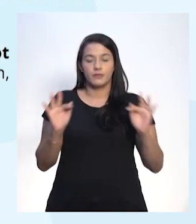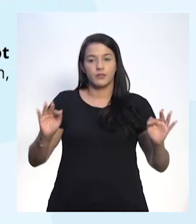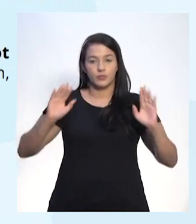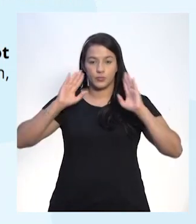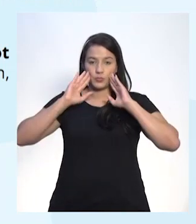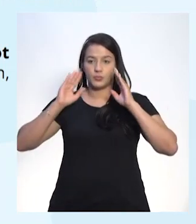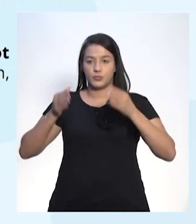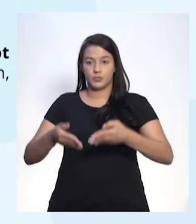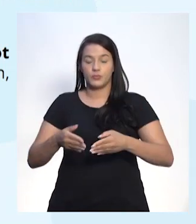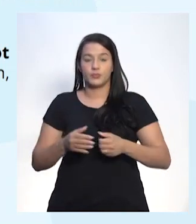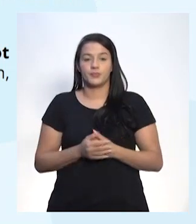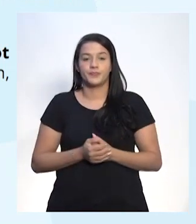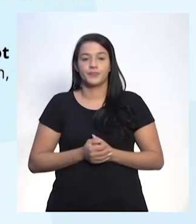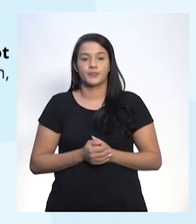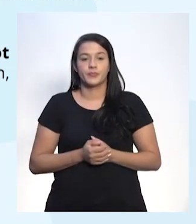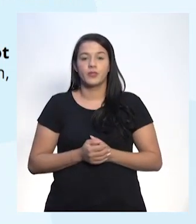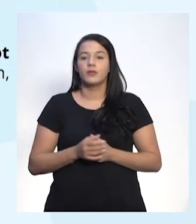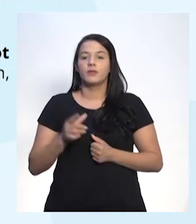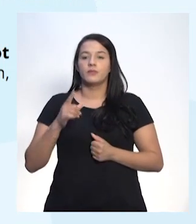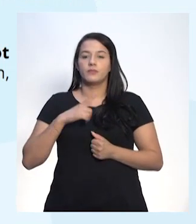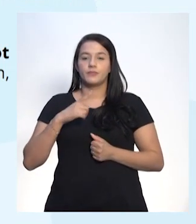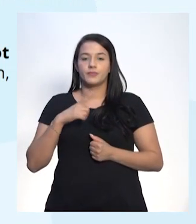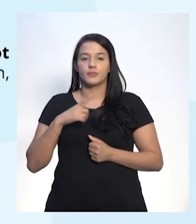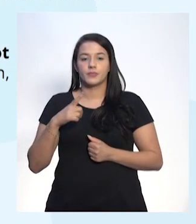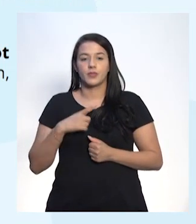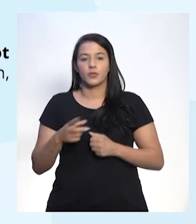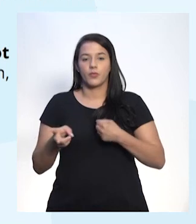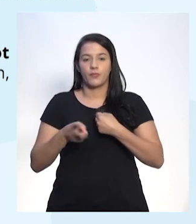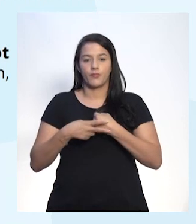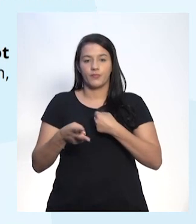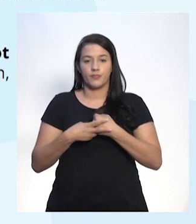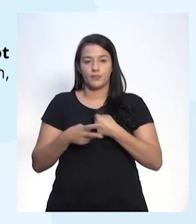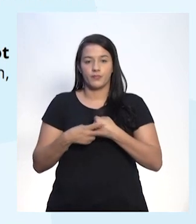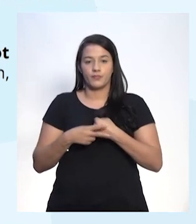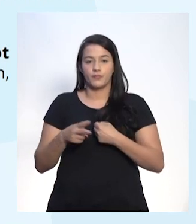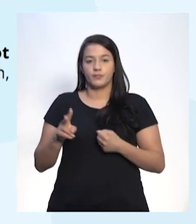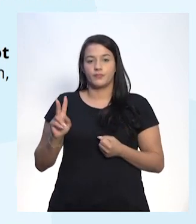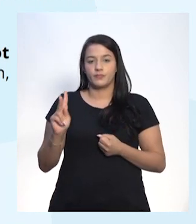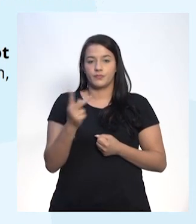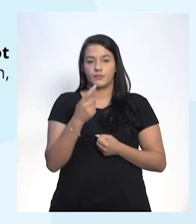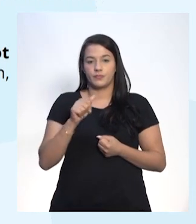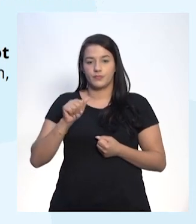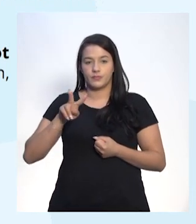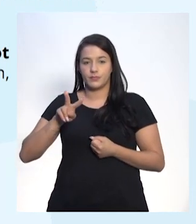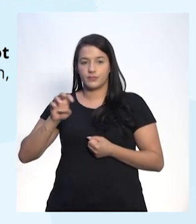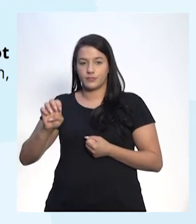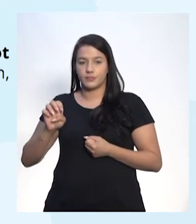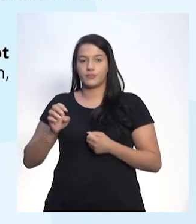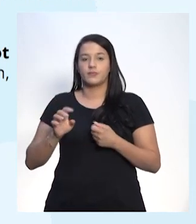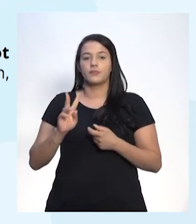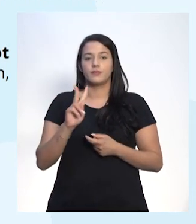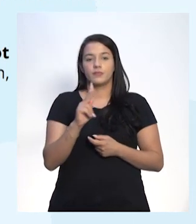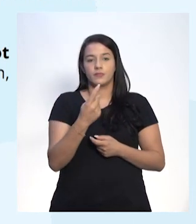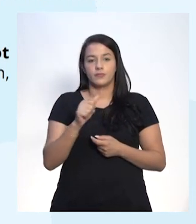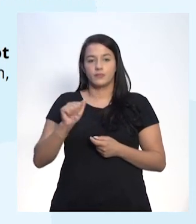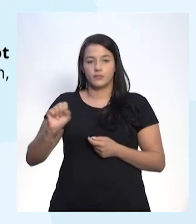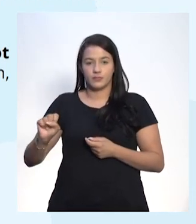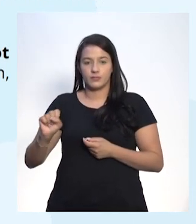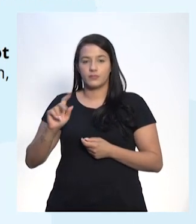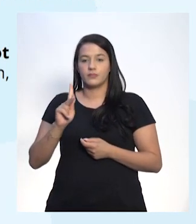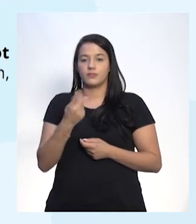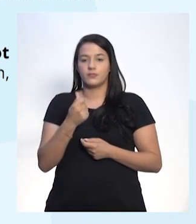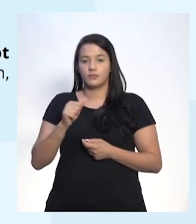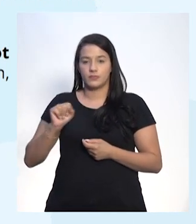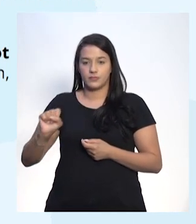aí quando você faz. Então, a gente viu aqui então o verbo have, as formas dele, have, has ou has,